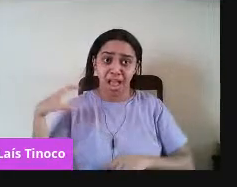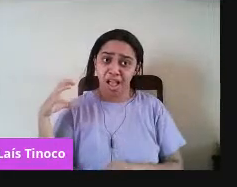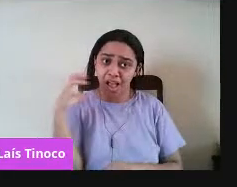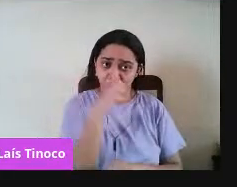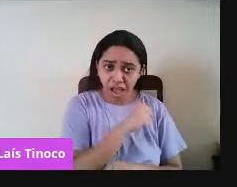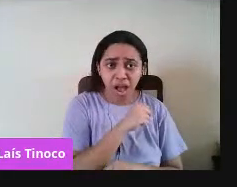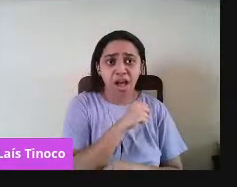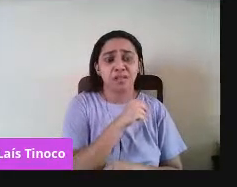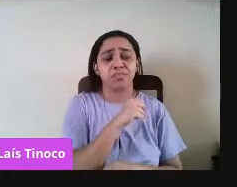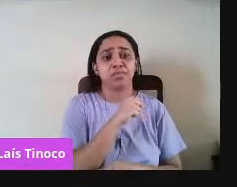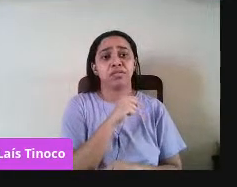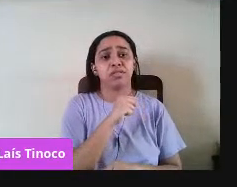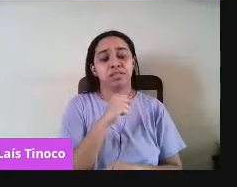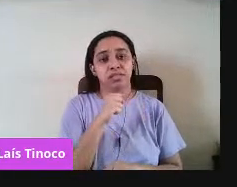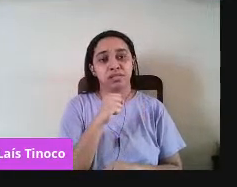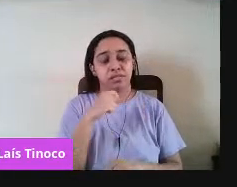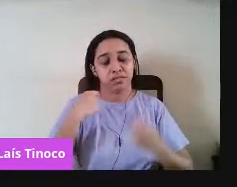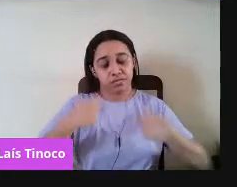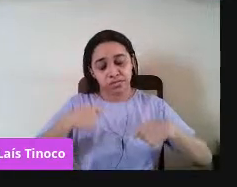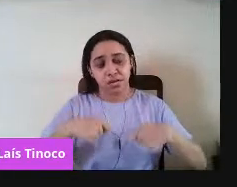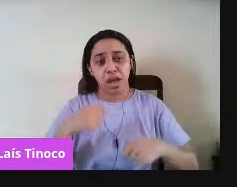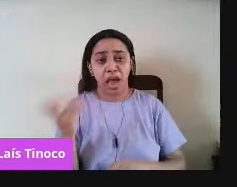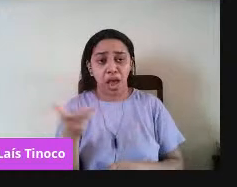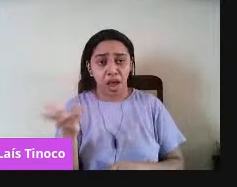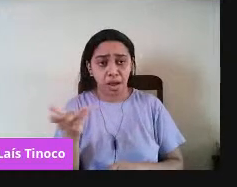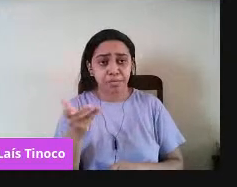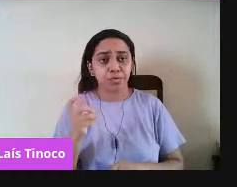e essa rapidez pressupõe uma união de